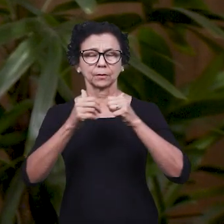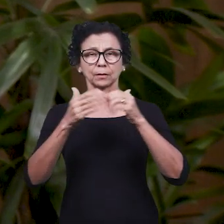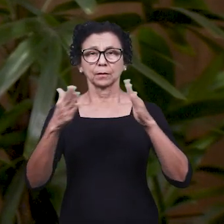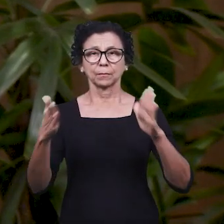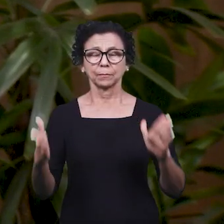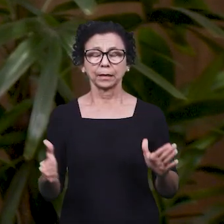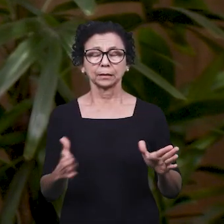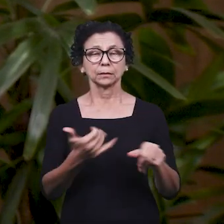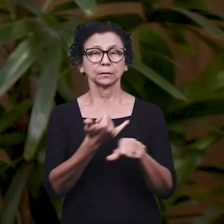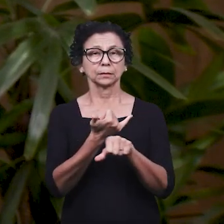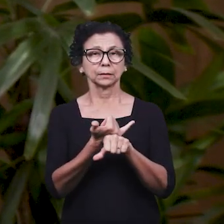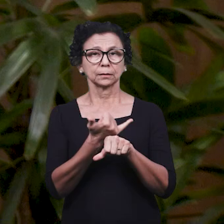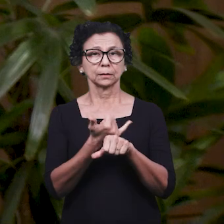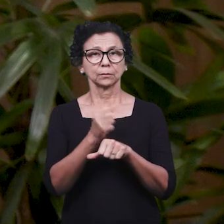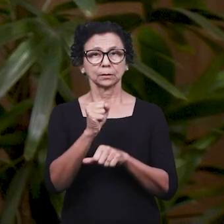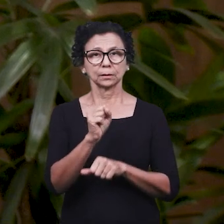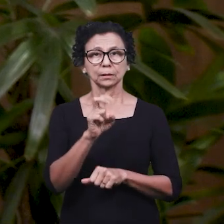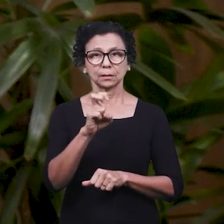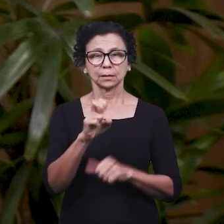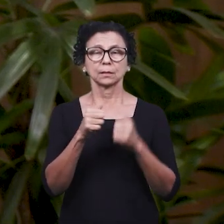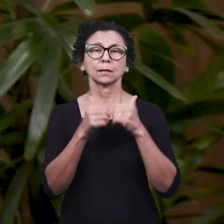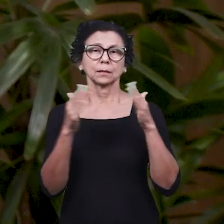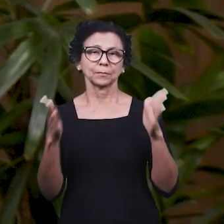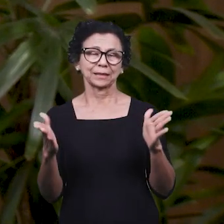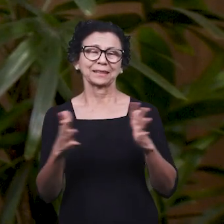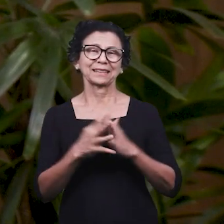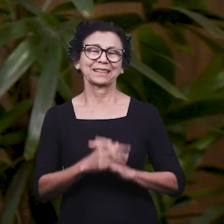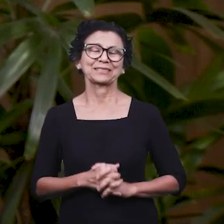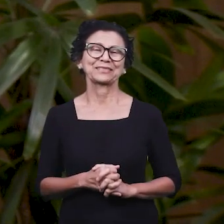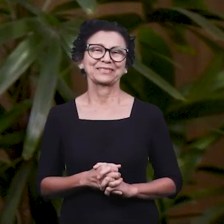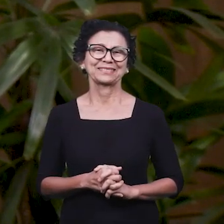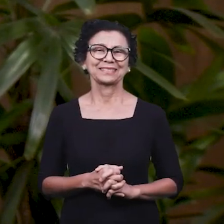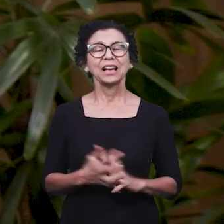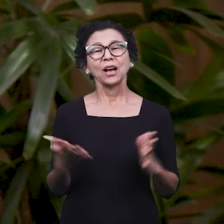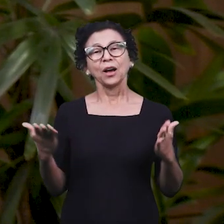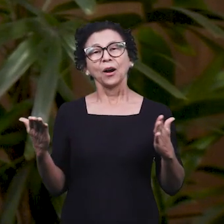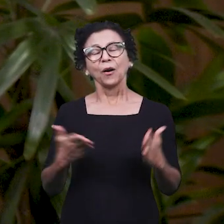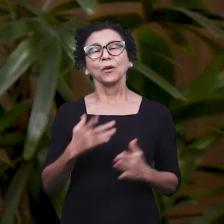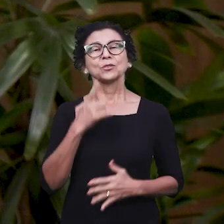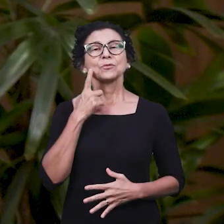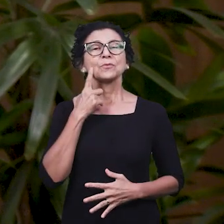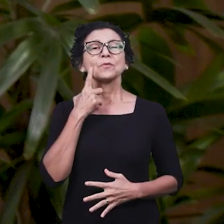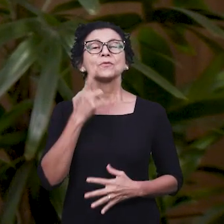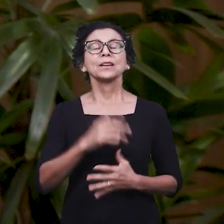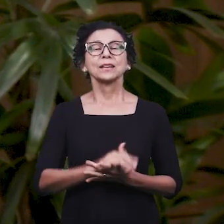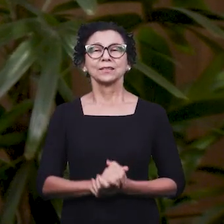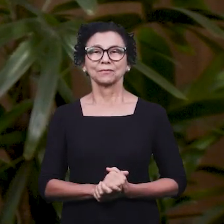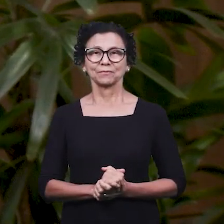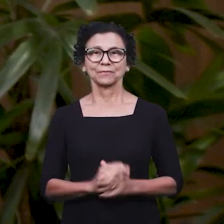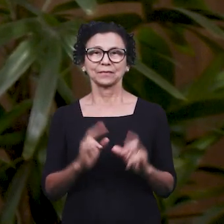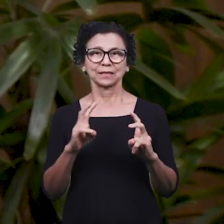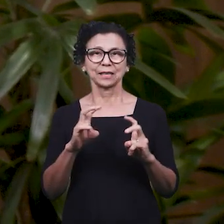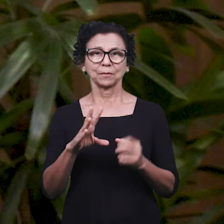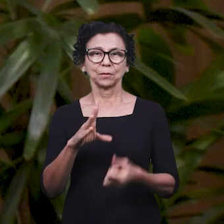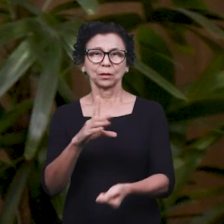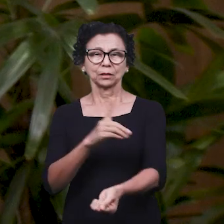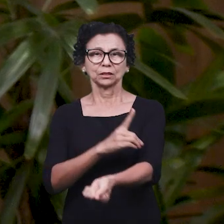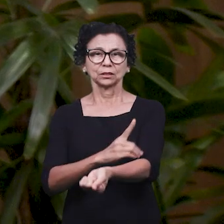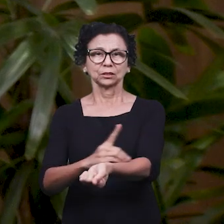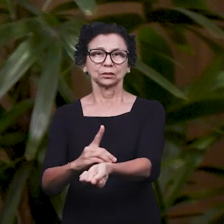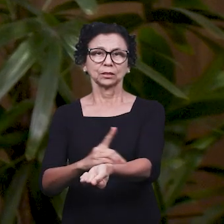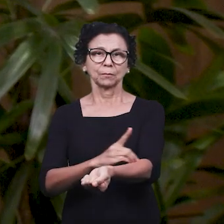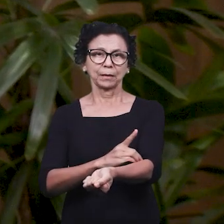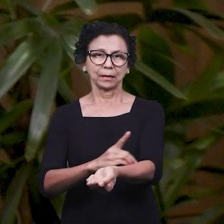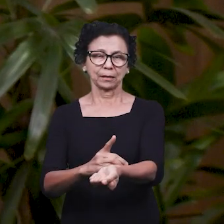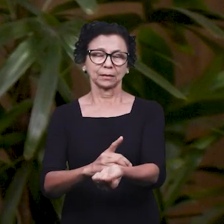e no canal 85 da Sky Livre. E no programa de hoje, iremos falar sobre o tema diabetes. E para